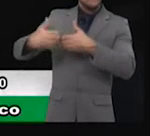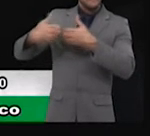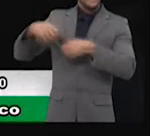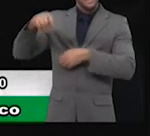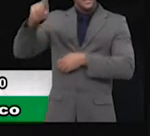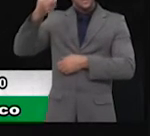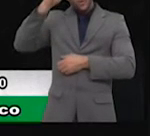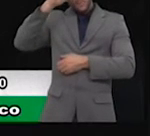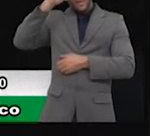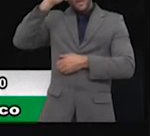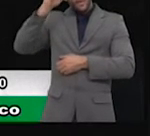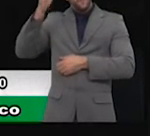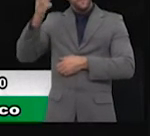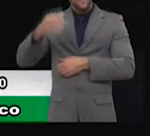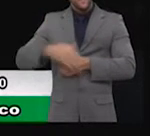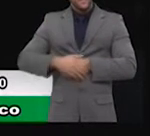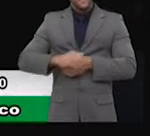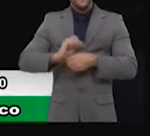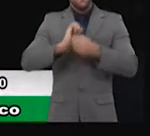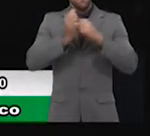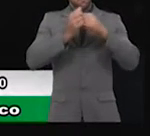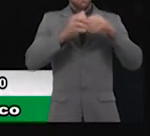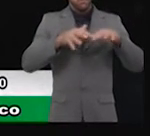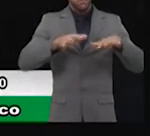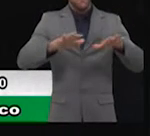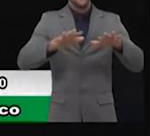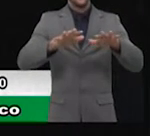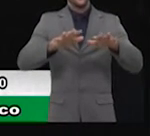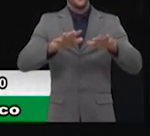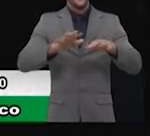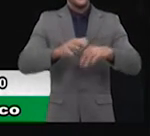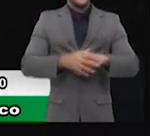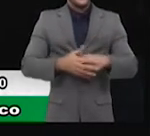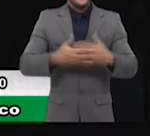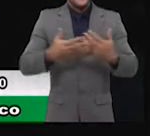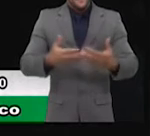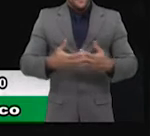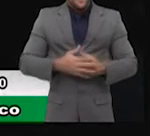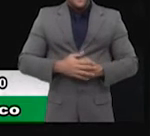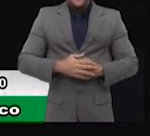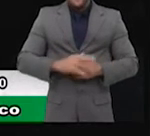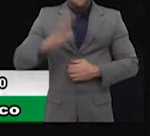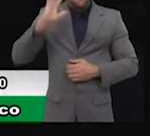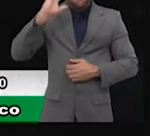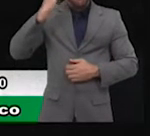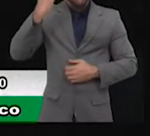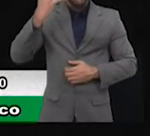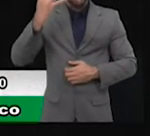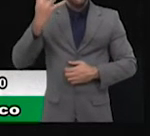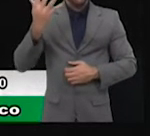essa pandemia, essa doença, ela veio,